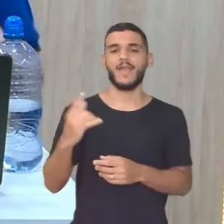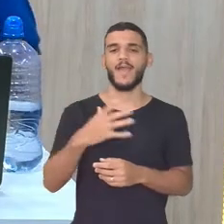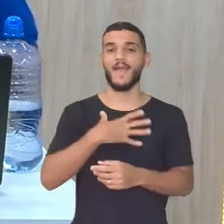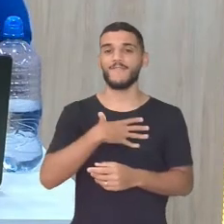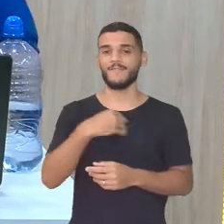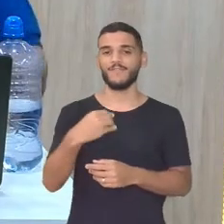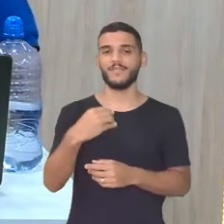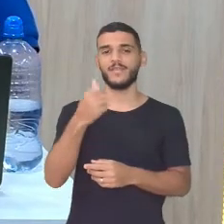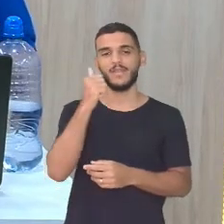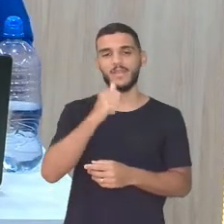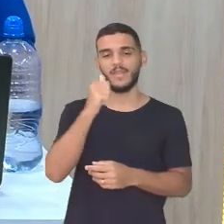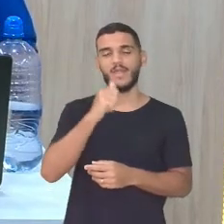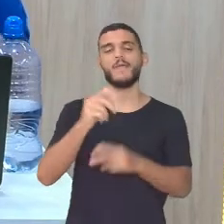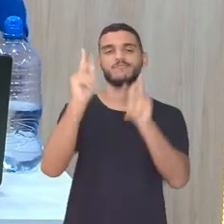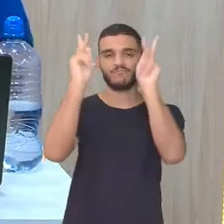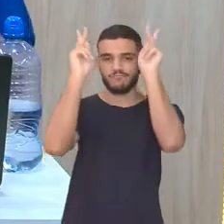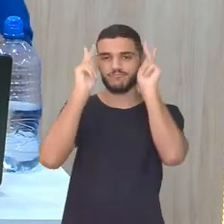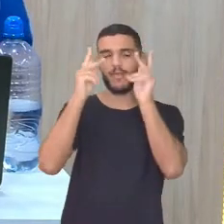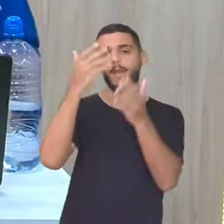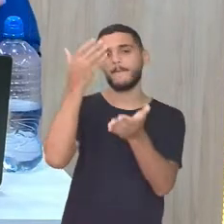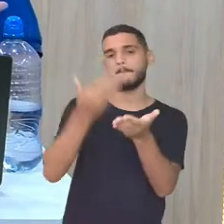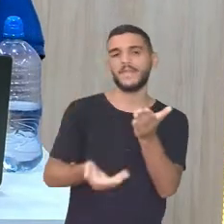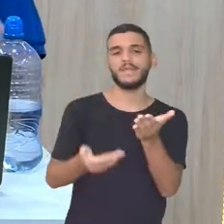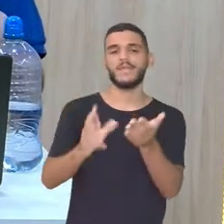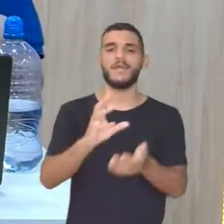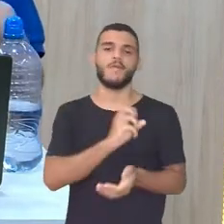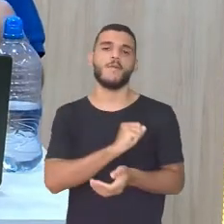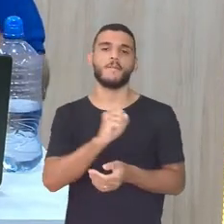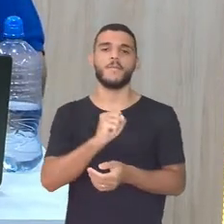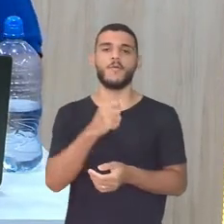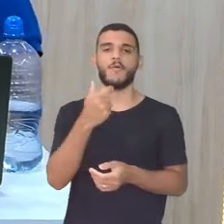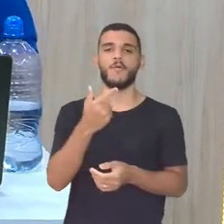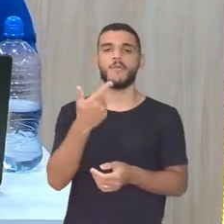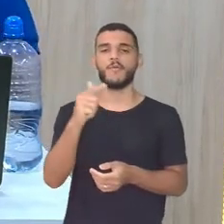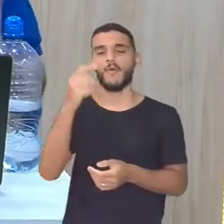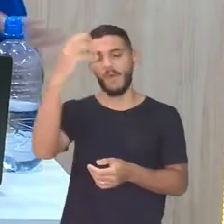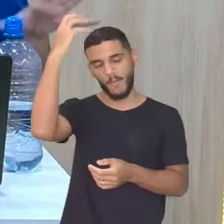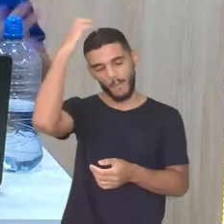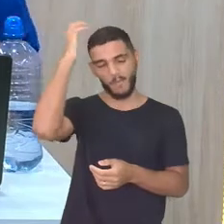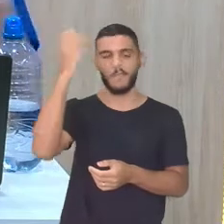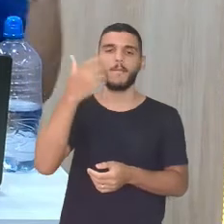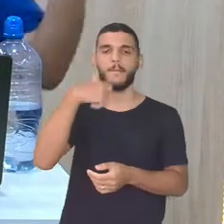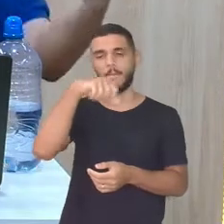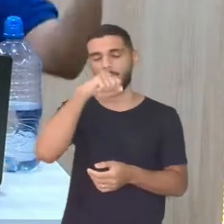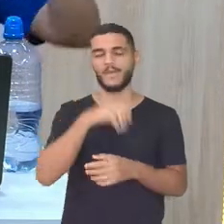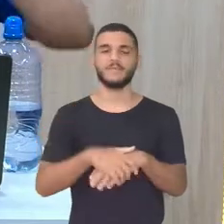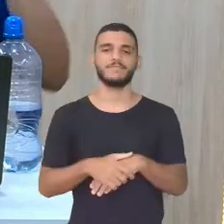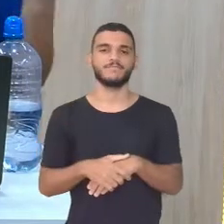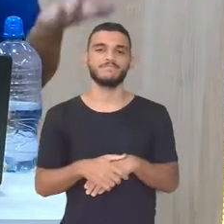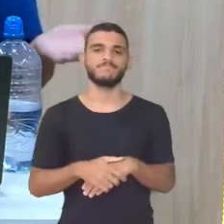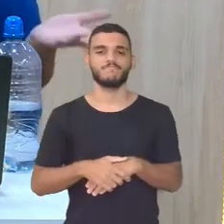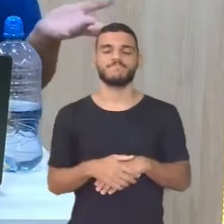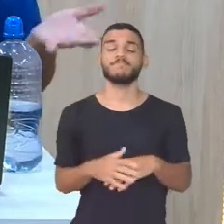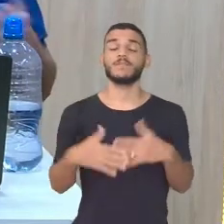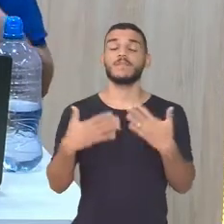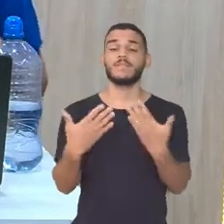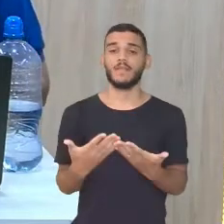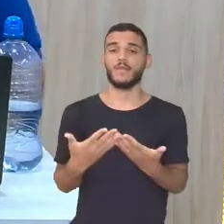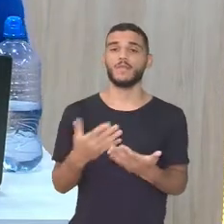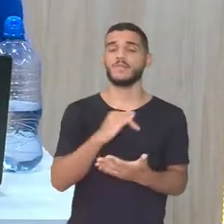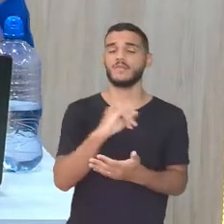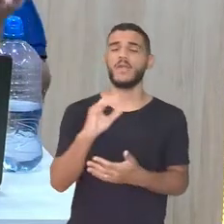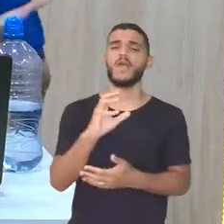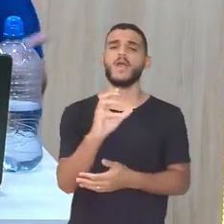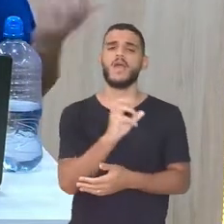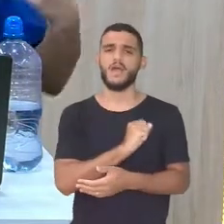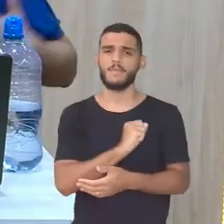ter medo do amor acabar. Só que, na verdade, eu pelo menos acredito que quanto mais se ama, mais amor se tem, né? A gente tem vários